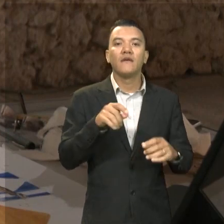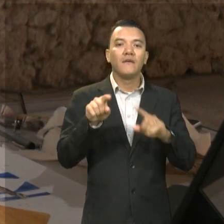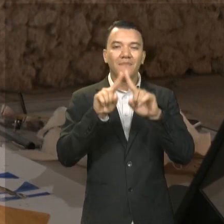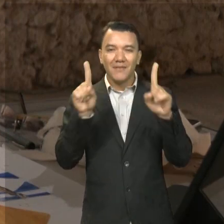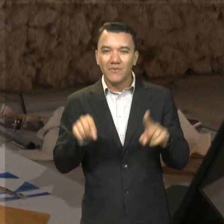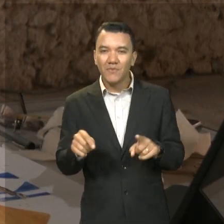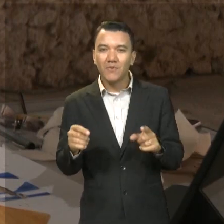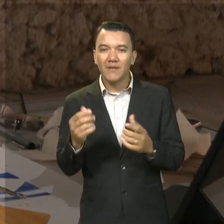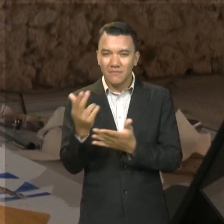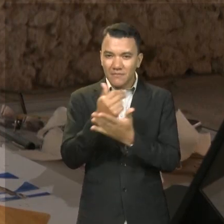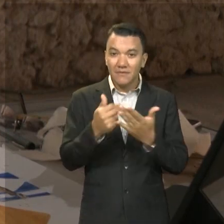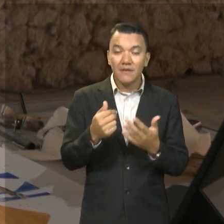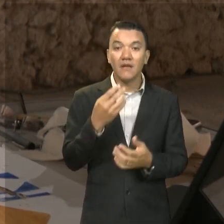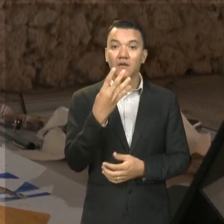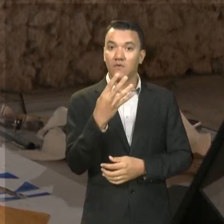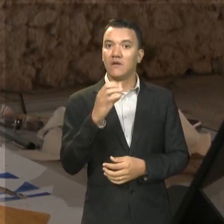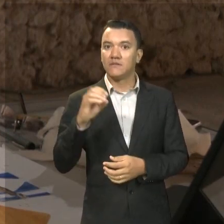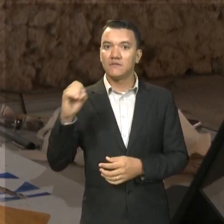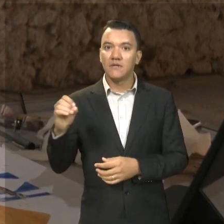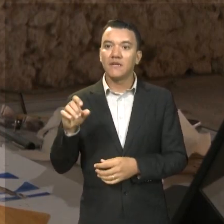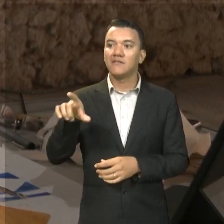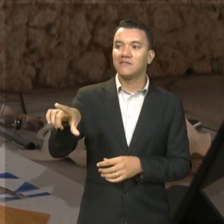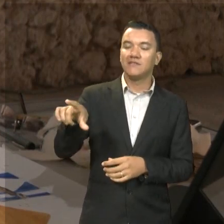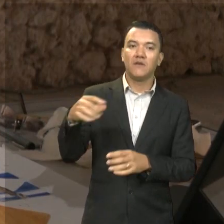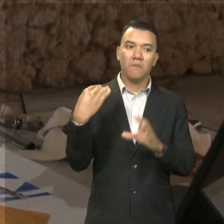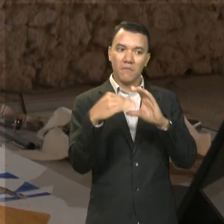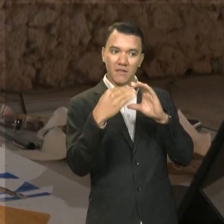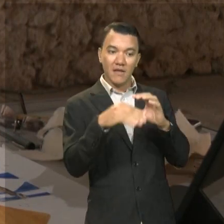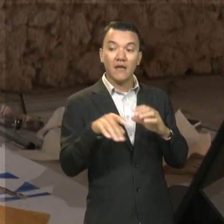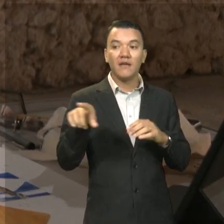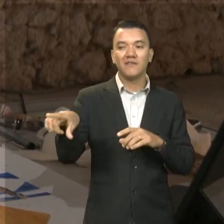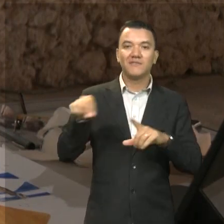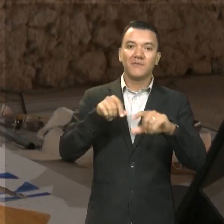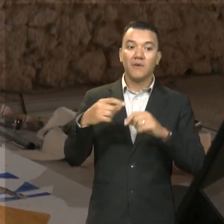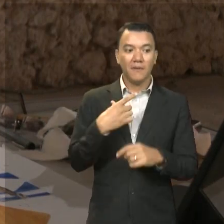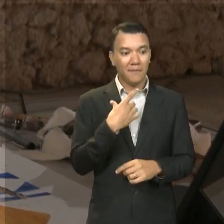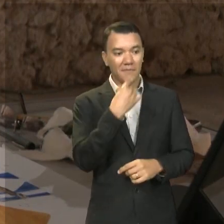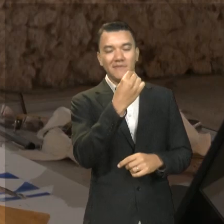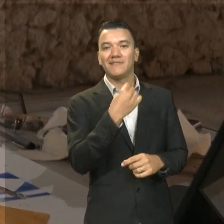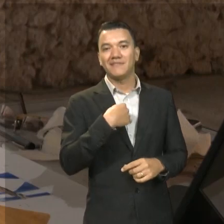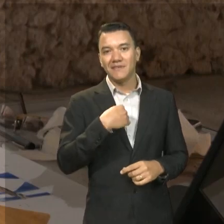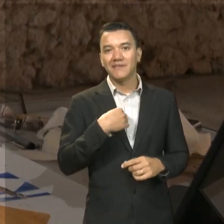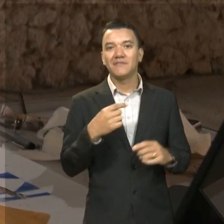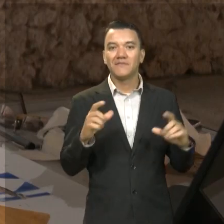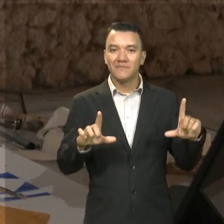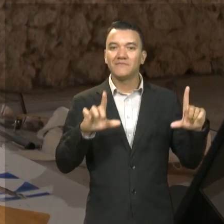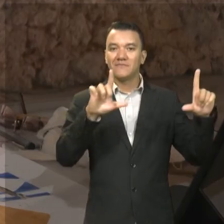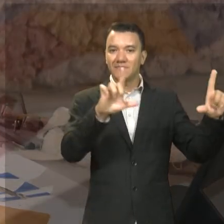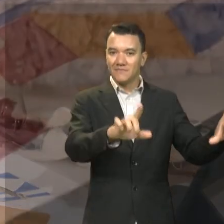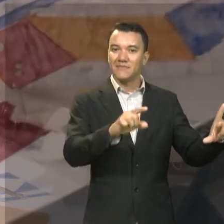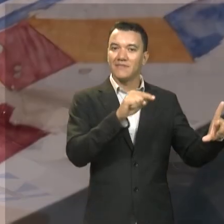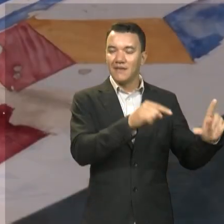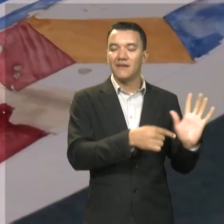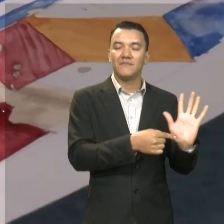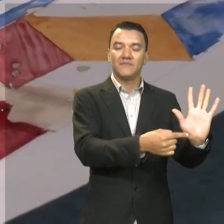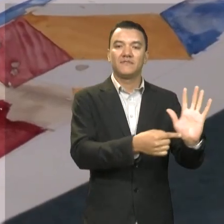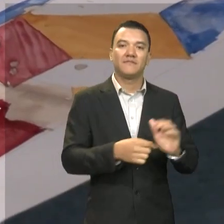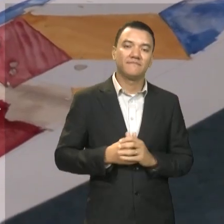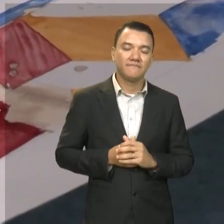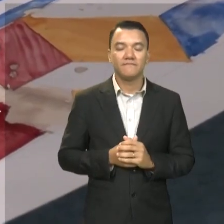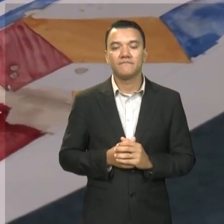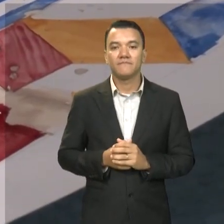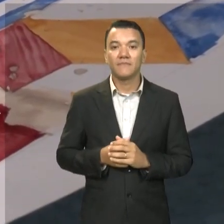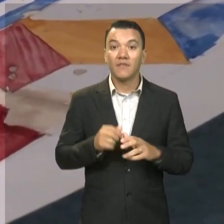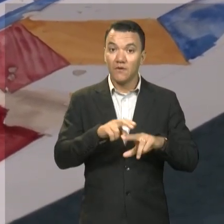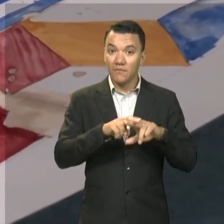que foram selecionadas, que enviaram seu trabalho, ela foi escolhida, foi selecionada. Por isso,